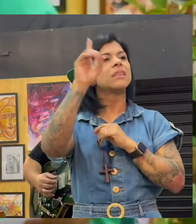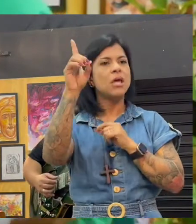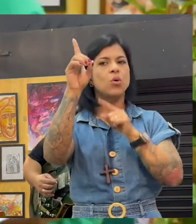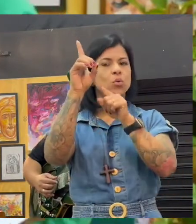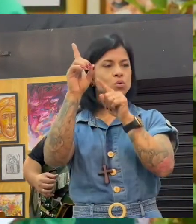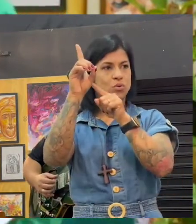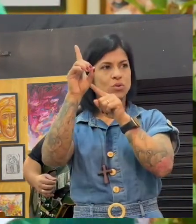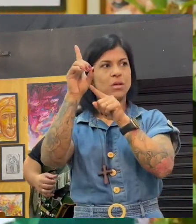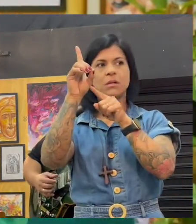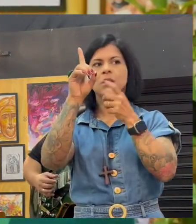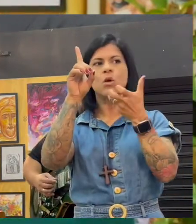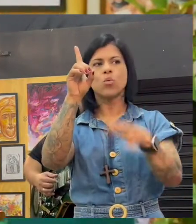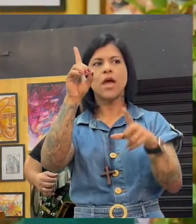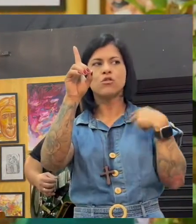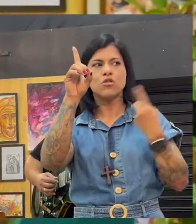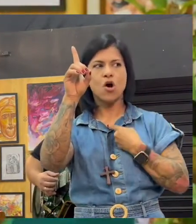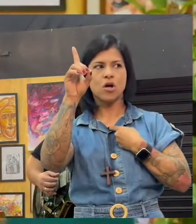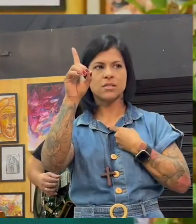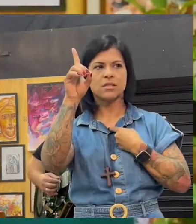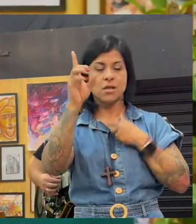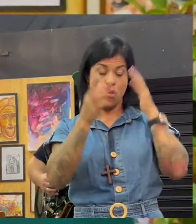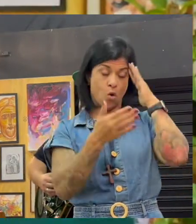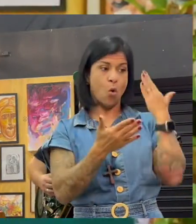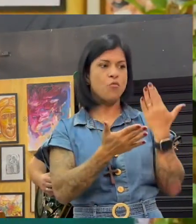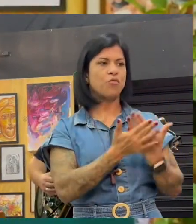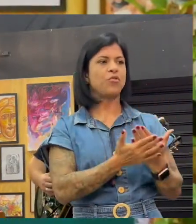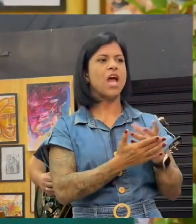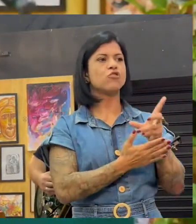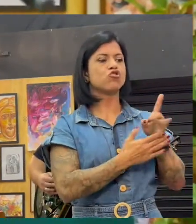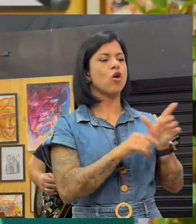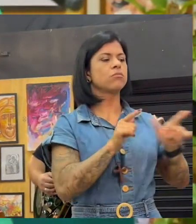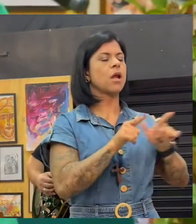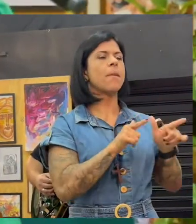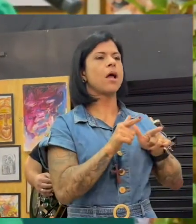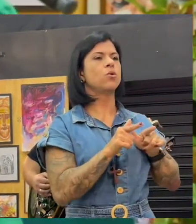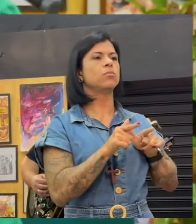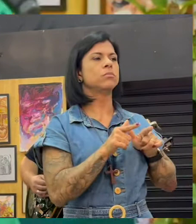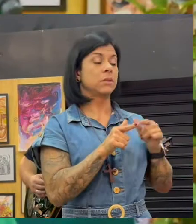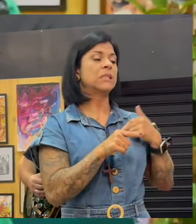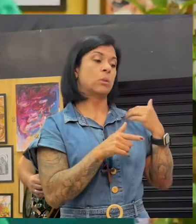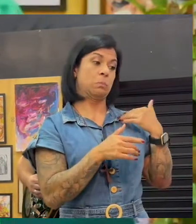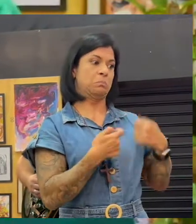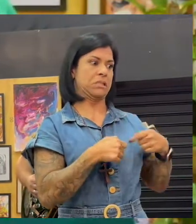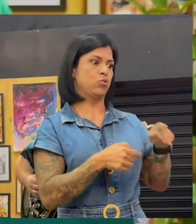você confie e se limite aos resultados do seu trabalho.